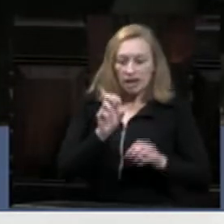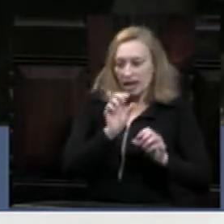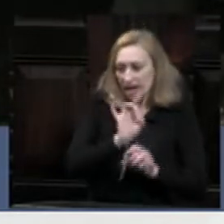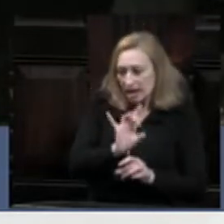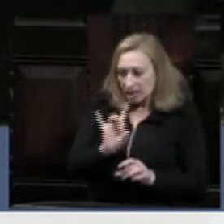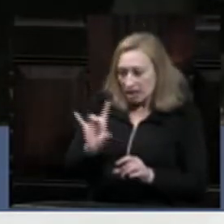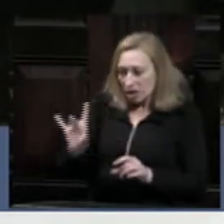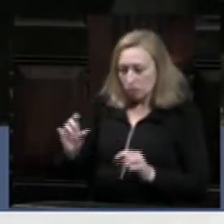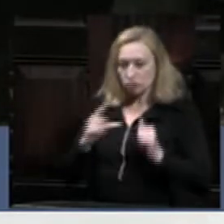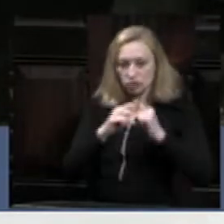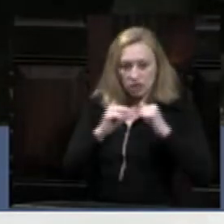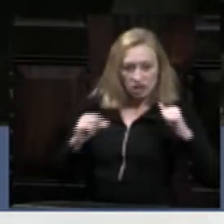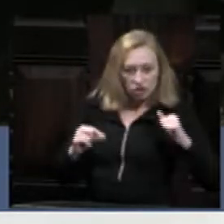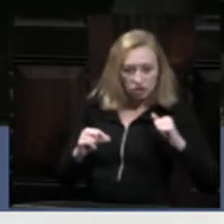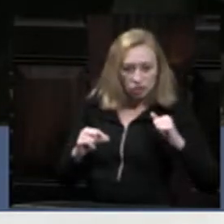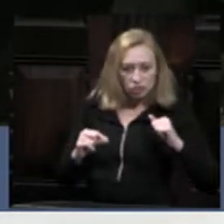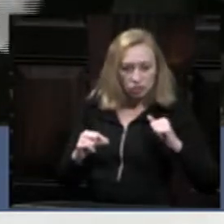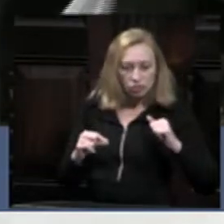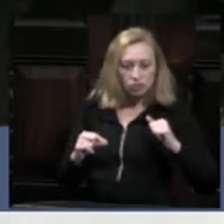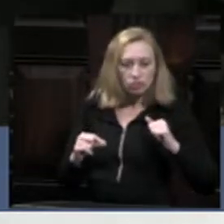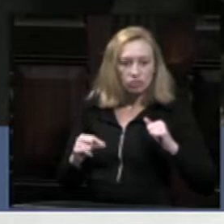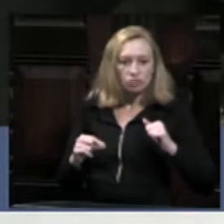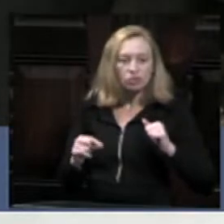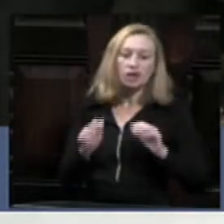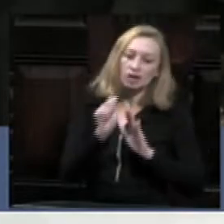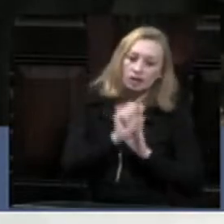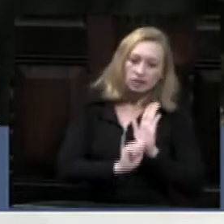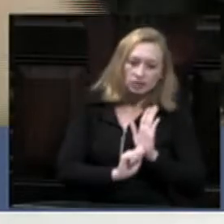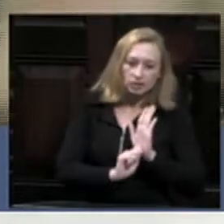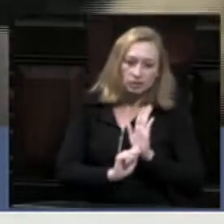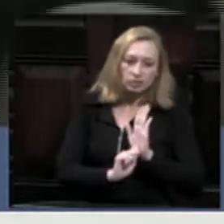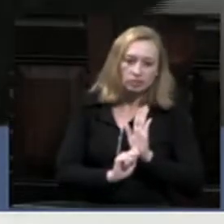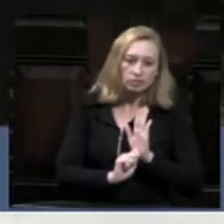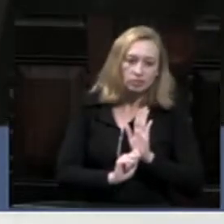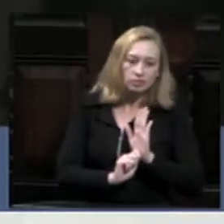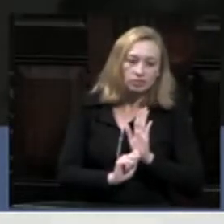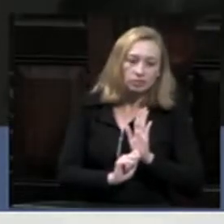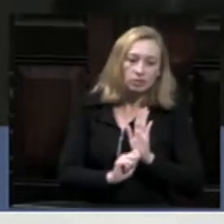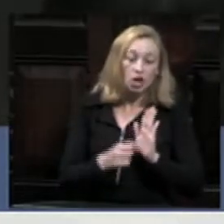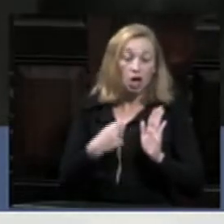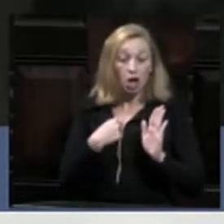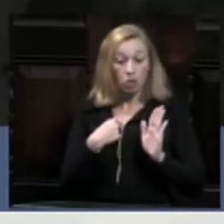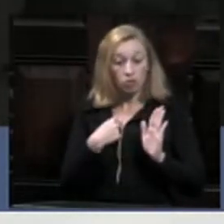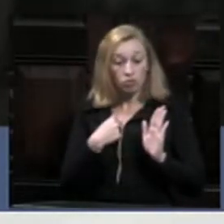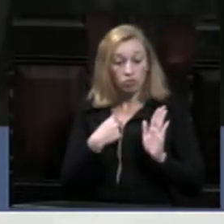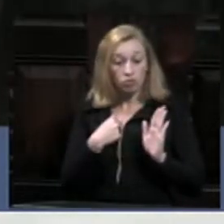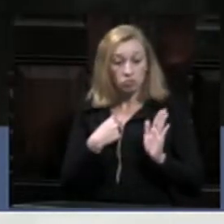dos artigos, na redação eu